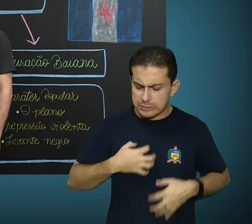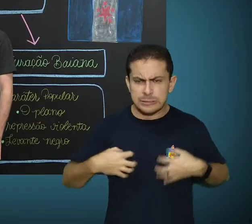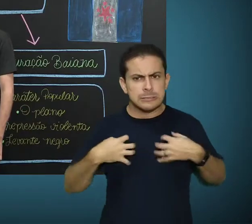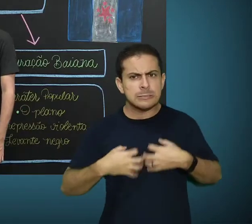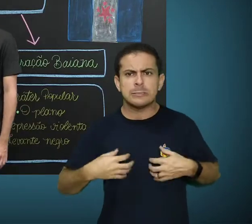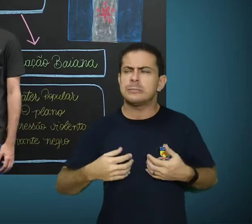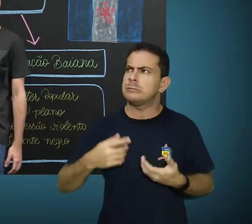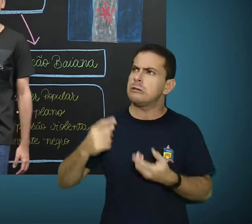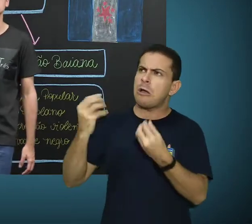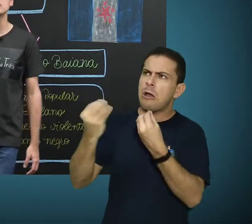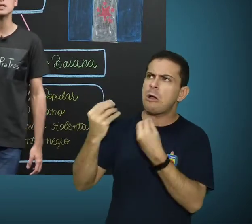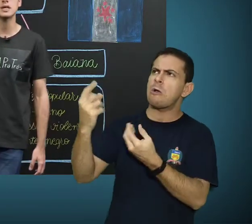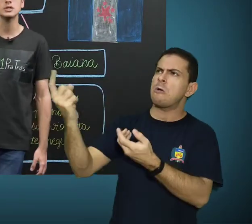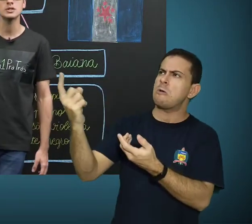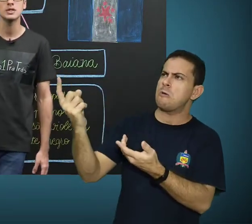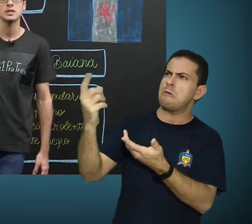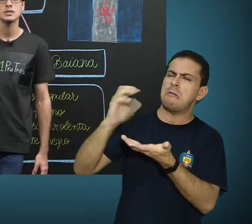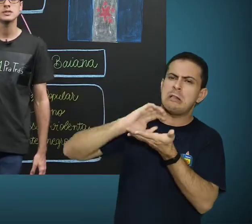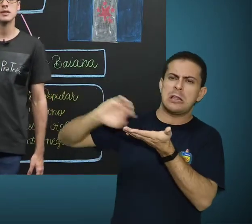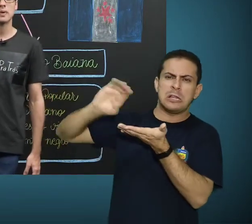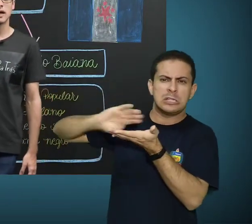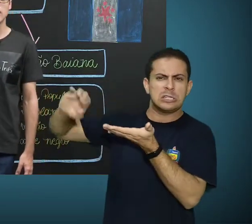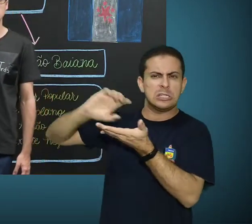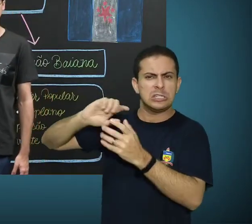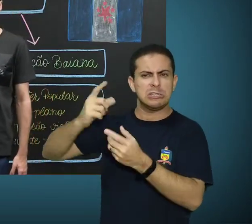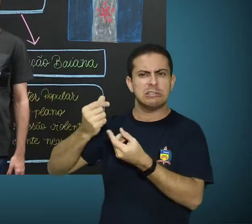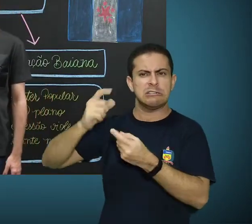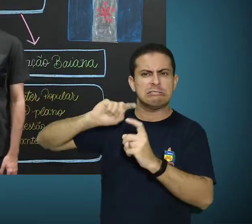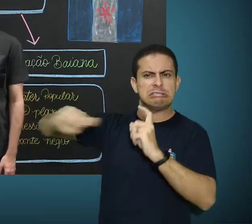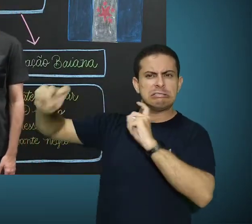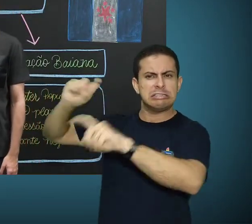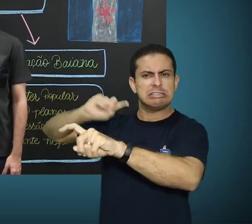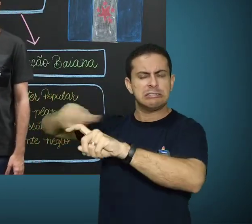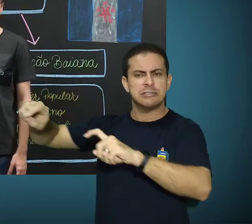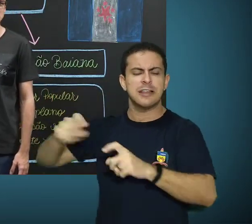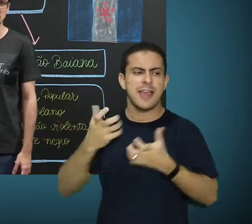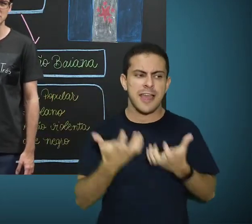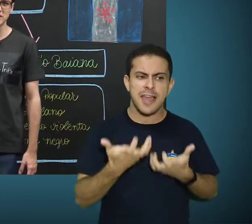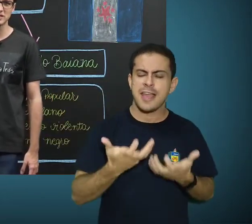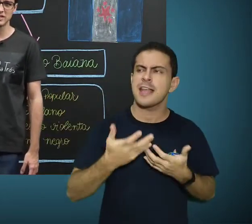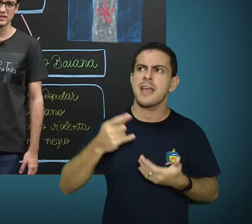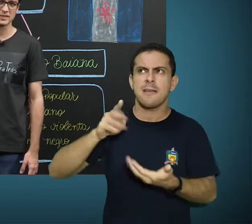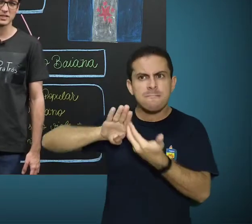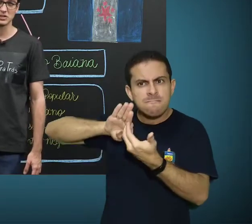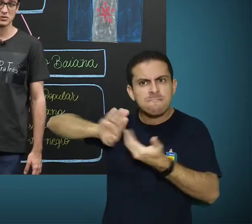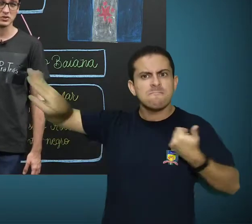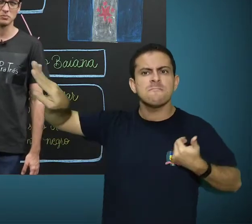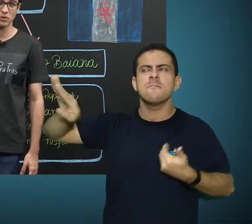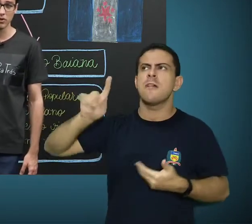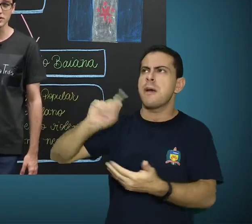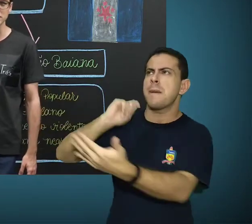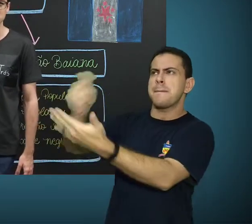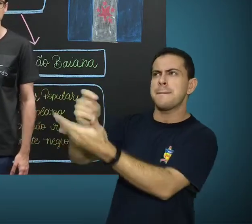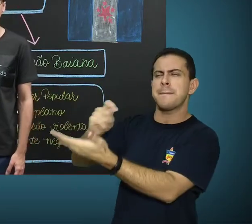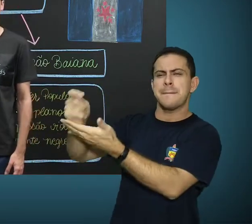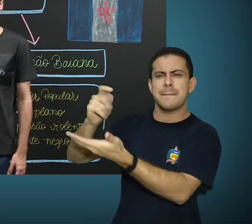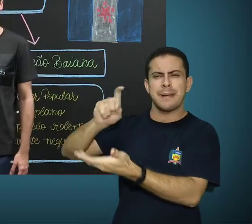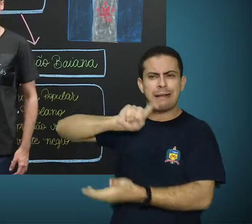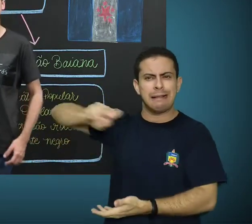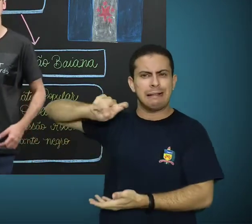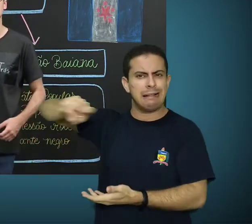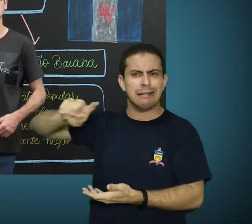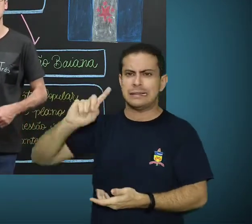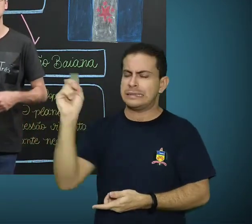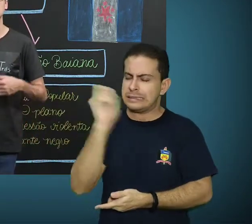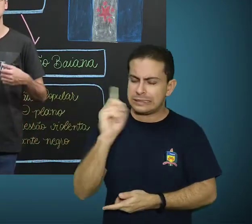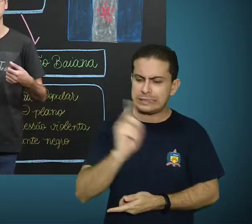um plano, que era mais ou menos o seguinte: separar o Brasil de Portugal para que não precisasse mais ter essa questão dos impostos, O